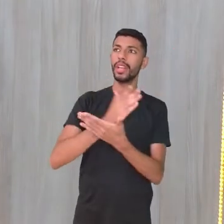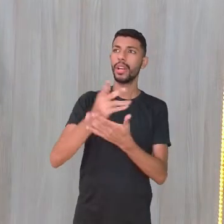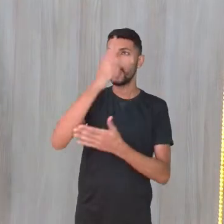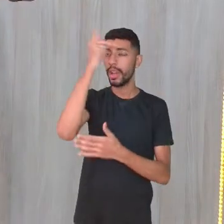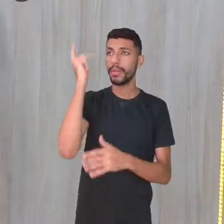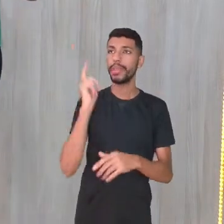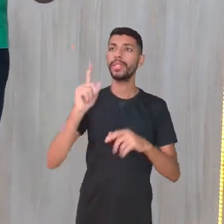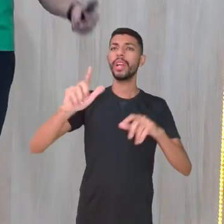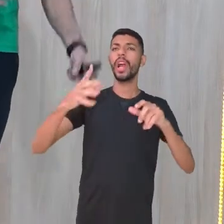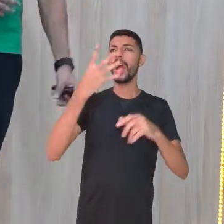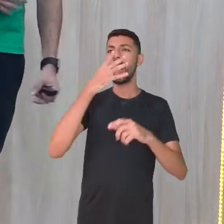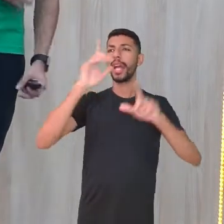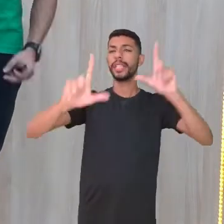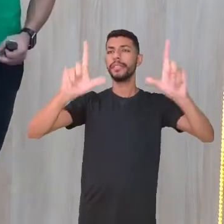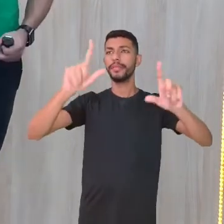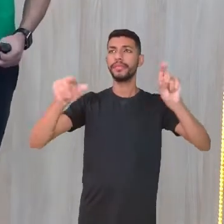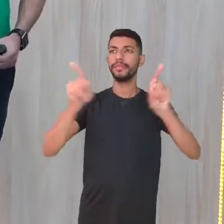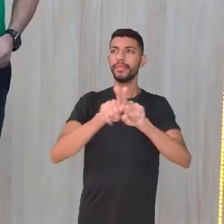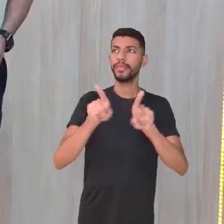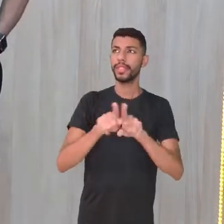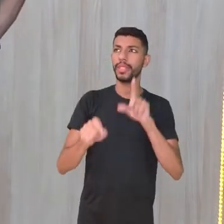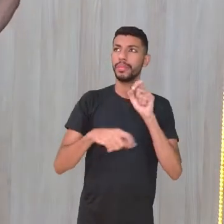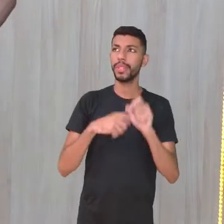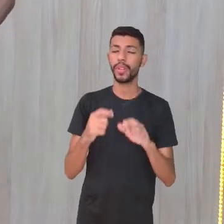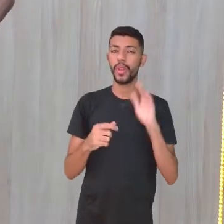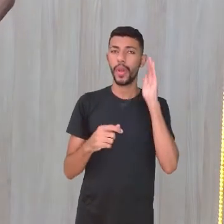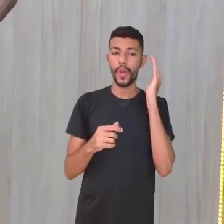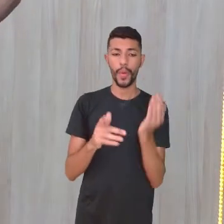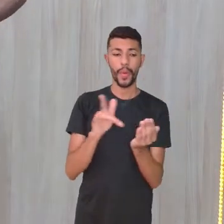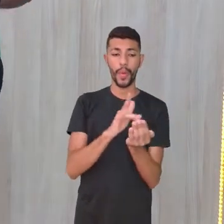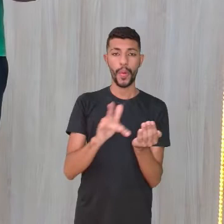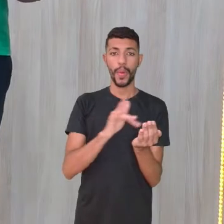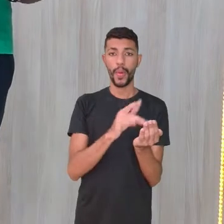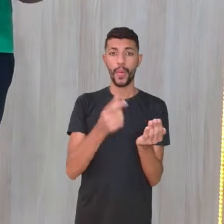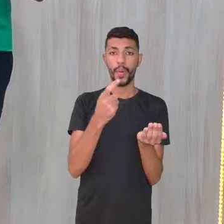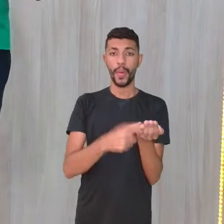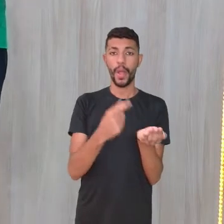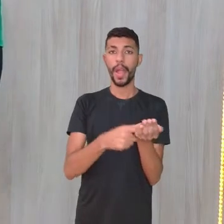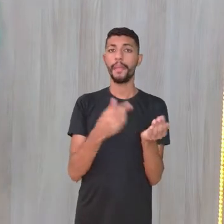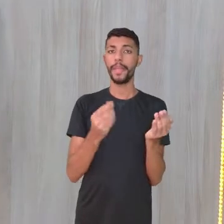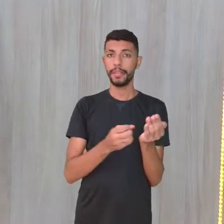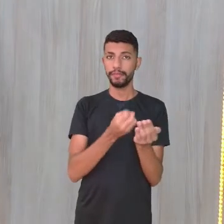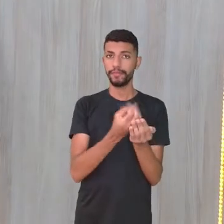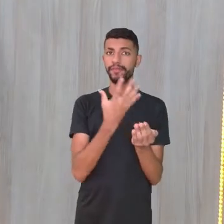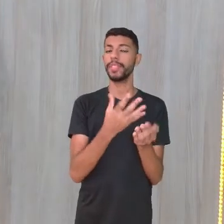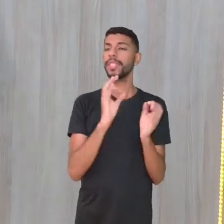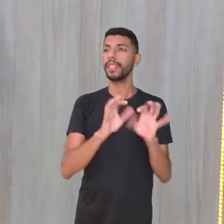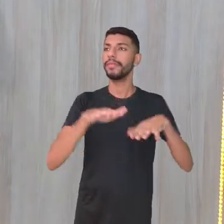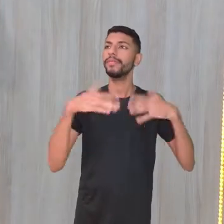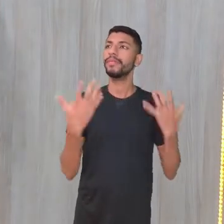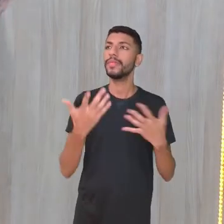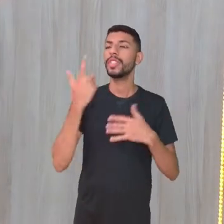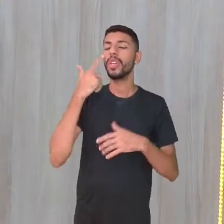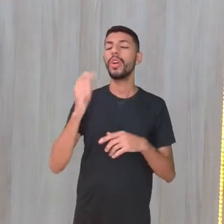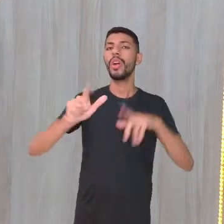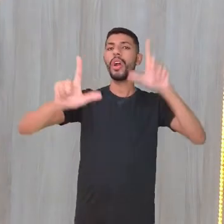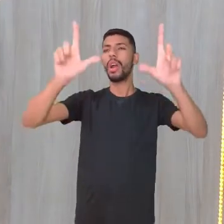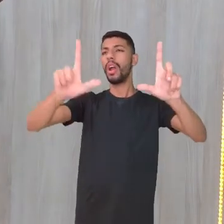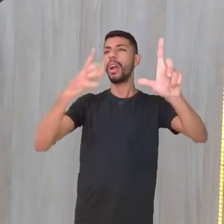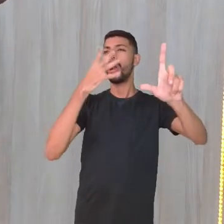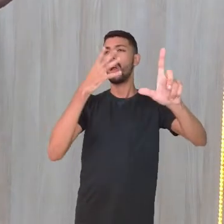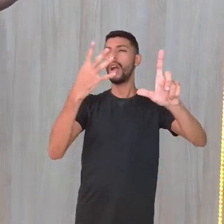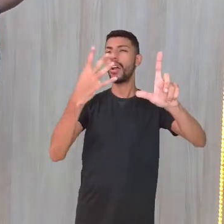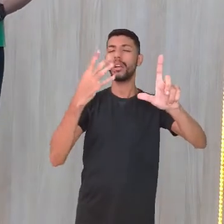pela TV, né? E com o aplicativo logado. Então, está assistindo a aula ao vivo aí pela TV, porque é uma tela maior,